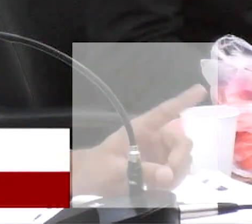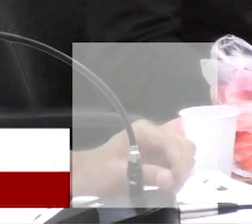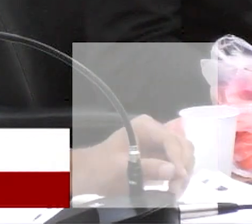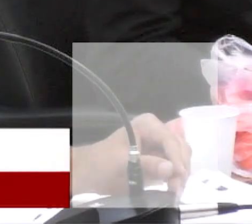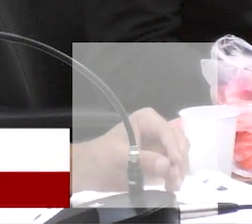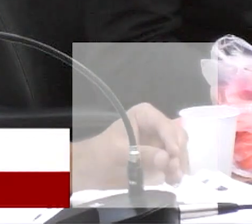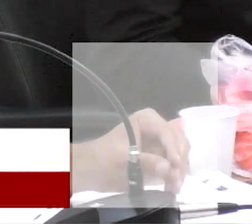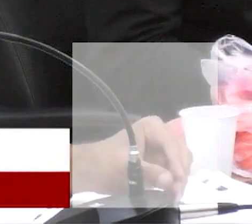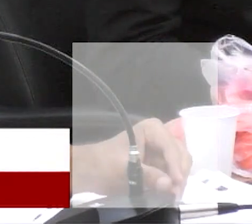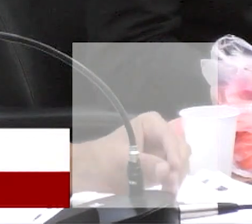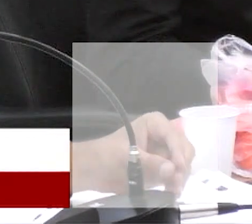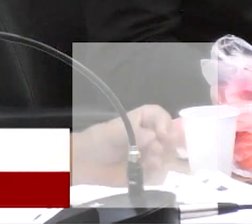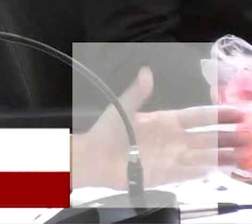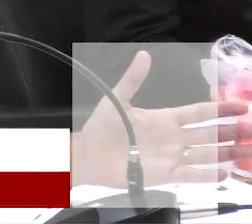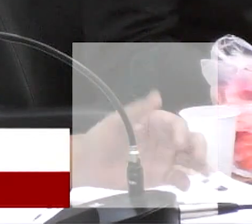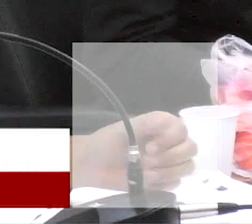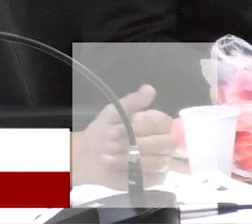número